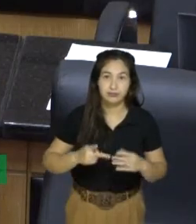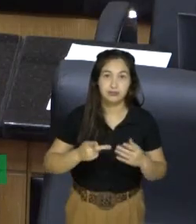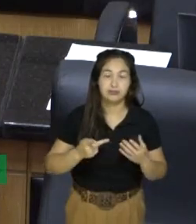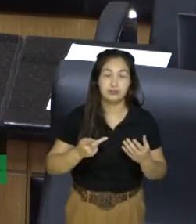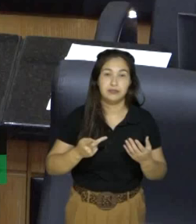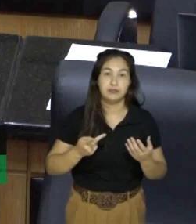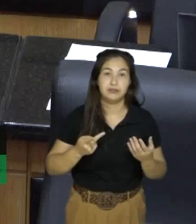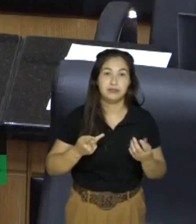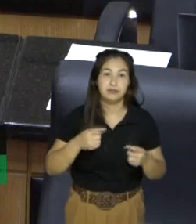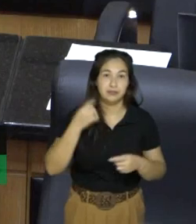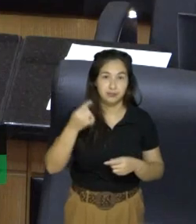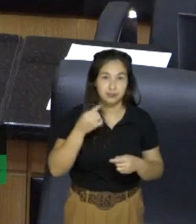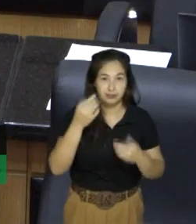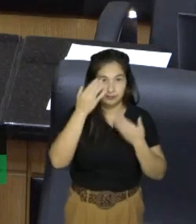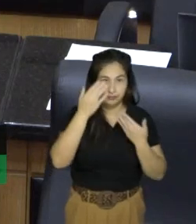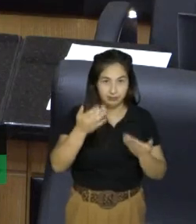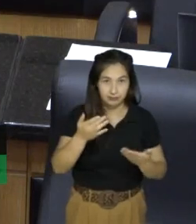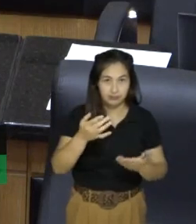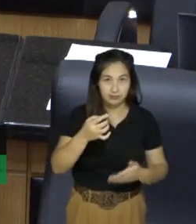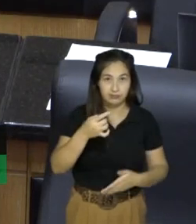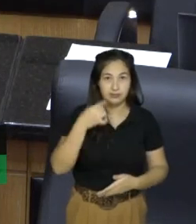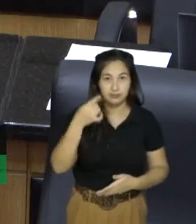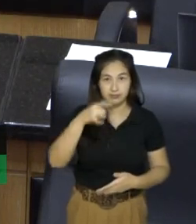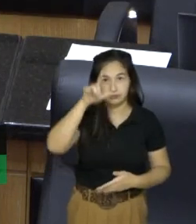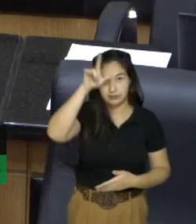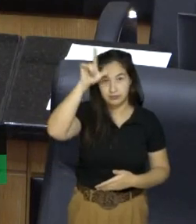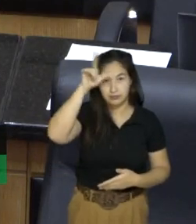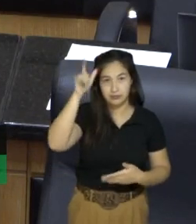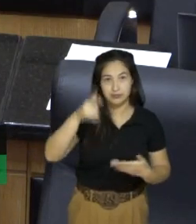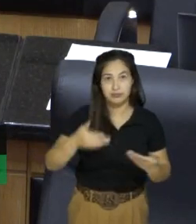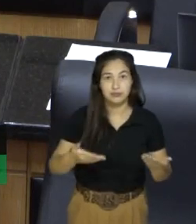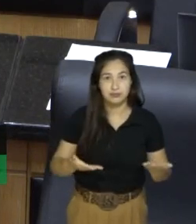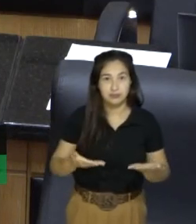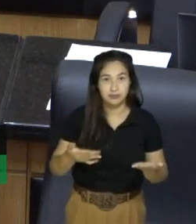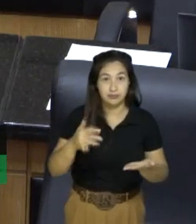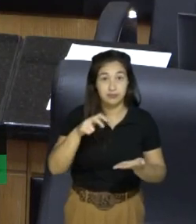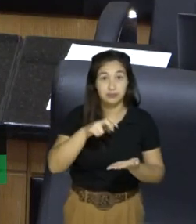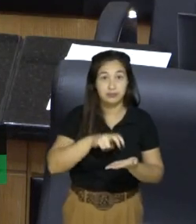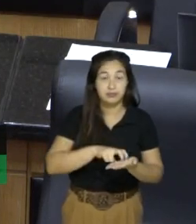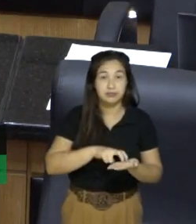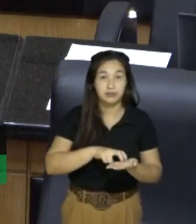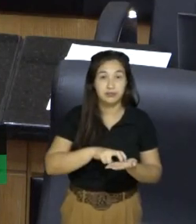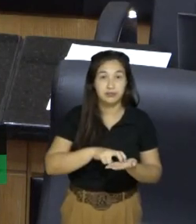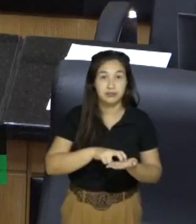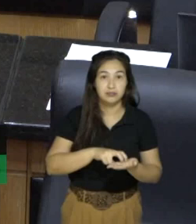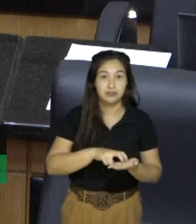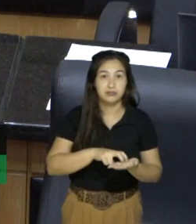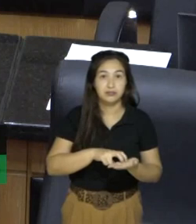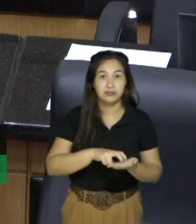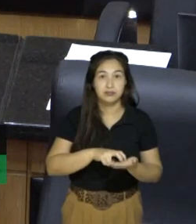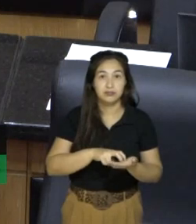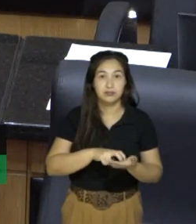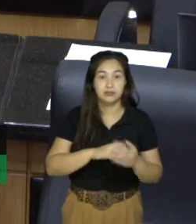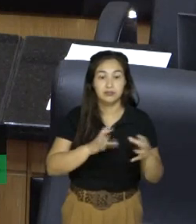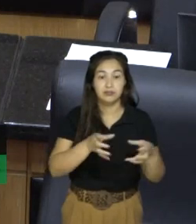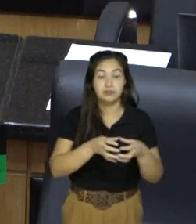obrigado pela parte Deputado Lima é da frente parlamentar